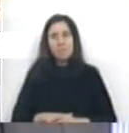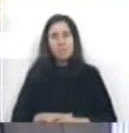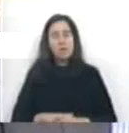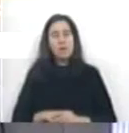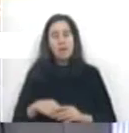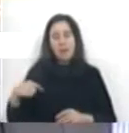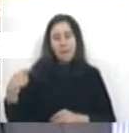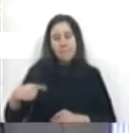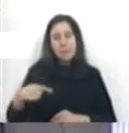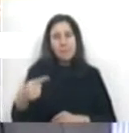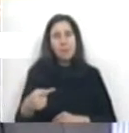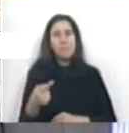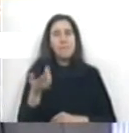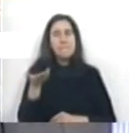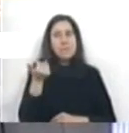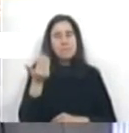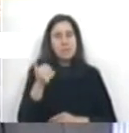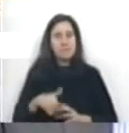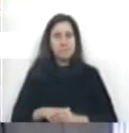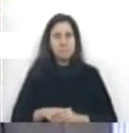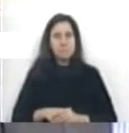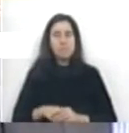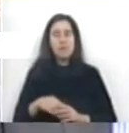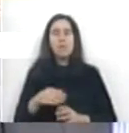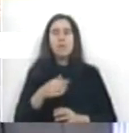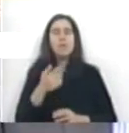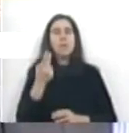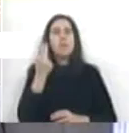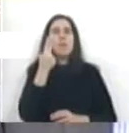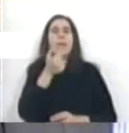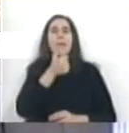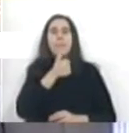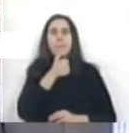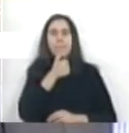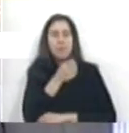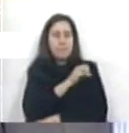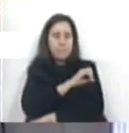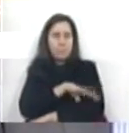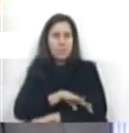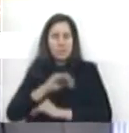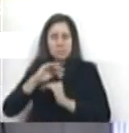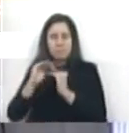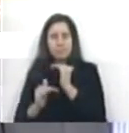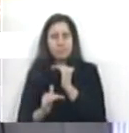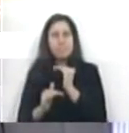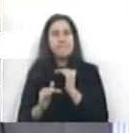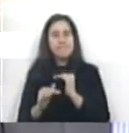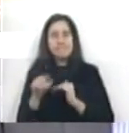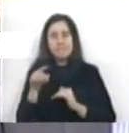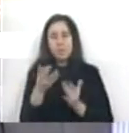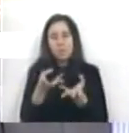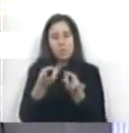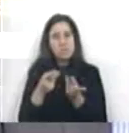um dia-a-dia de carências, quem subsiste muitas vezes abaixo do limiar da pobreza, não encontra